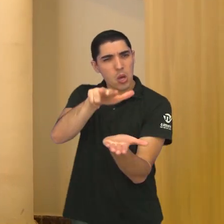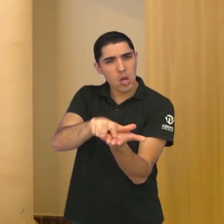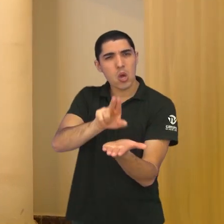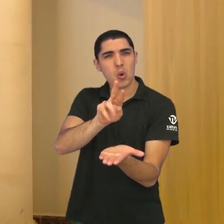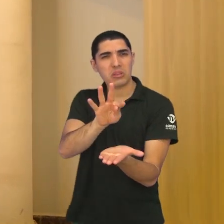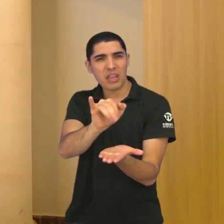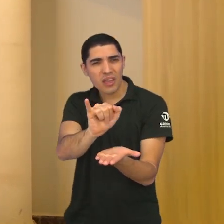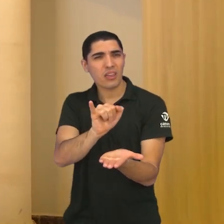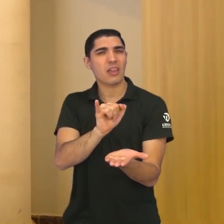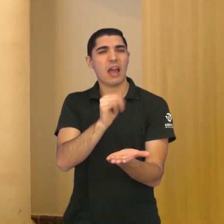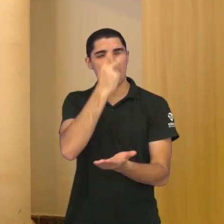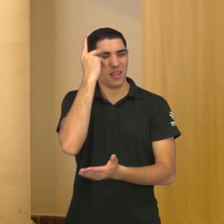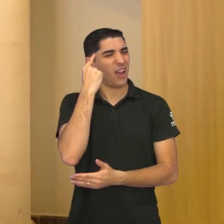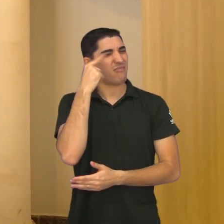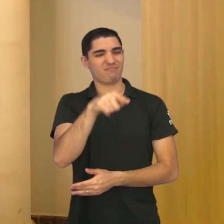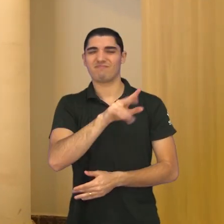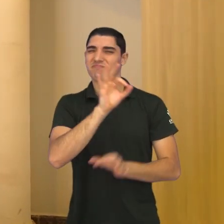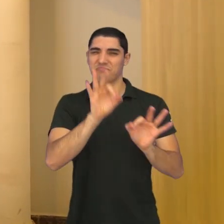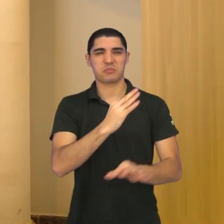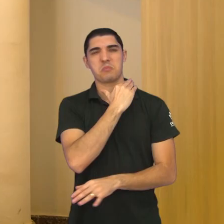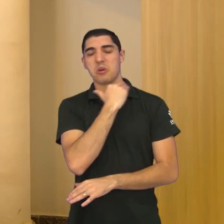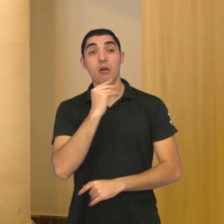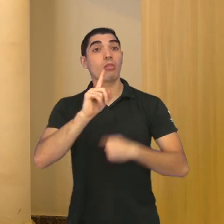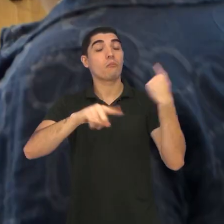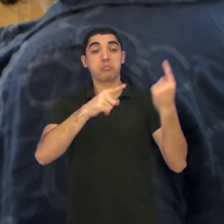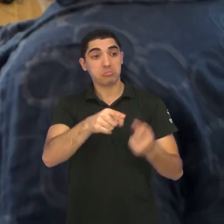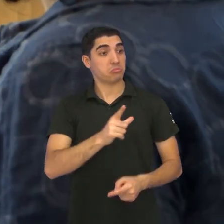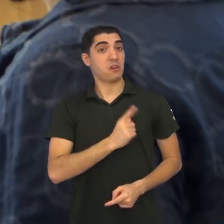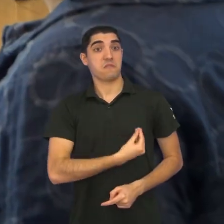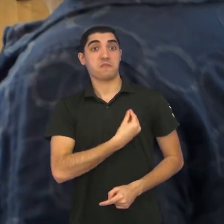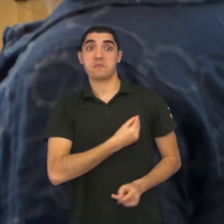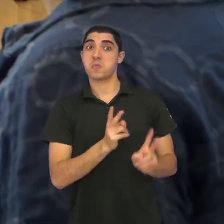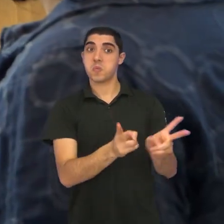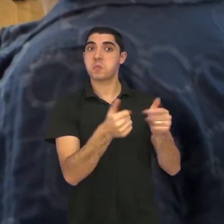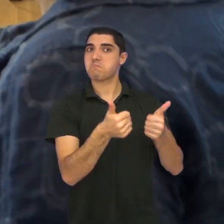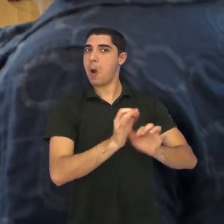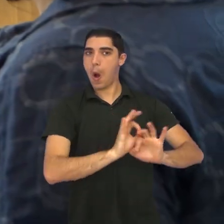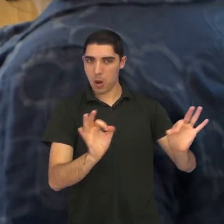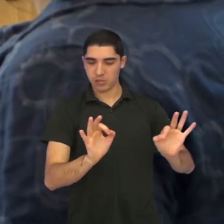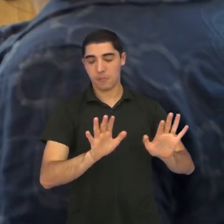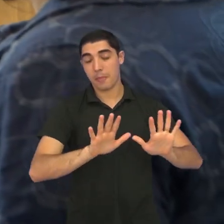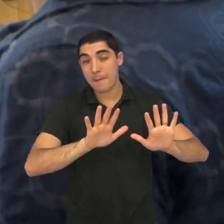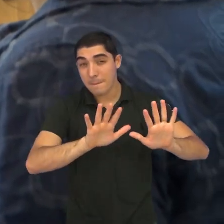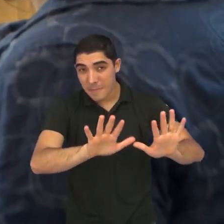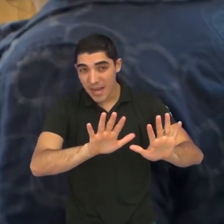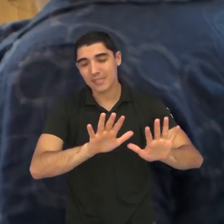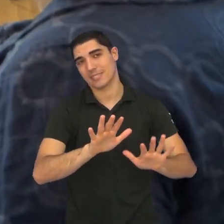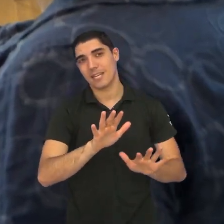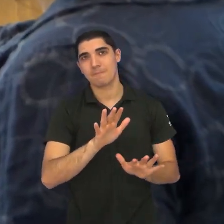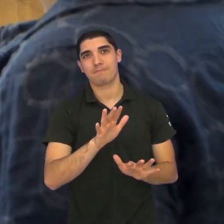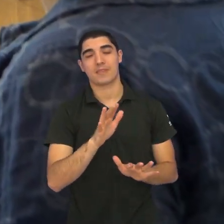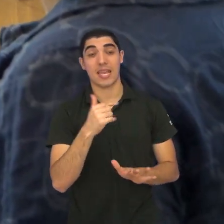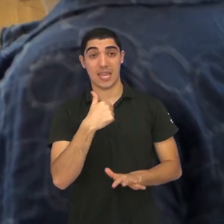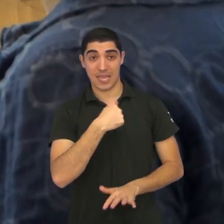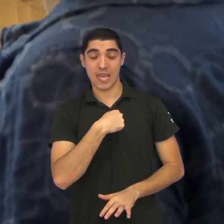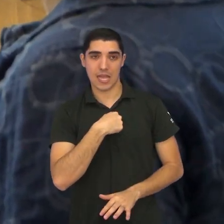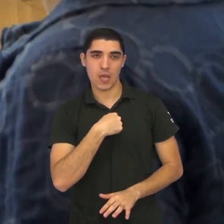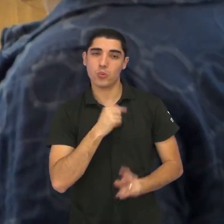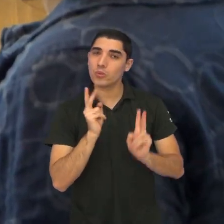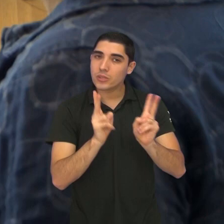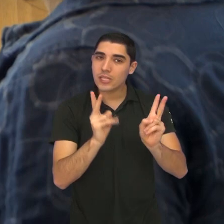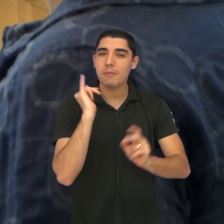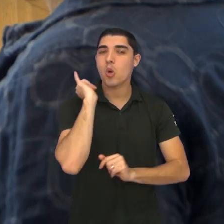as pessoas acham que não vai sair e ele sai, tá vivo e tá ótimo. Mas eu gosto de falar que